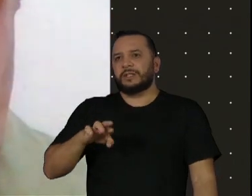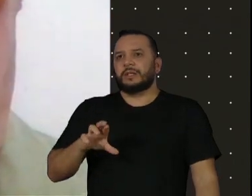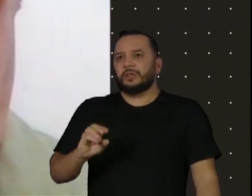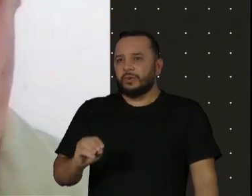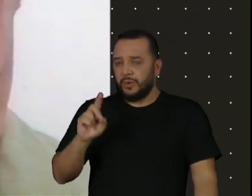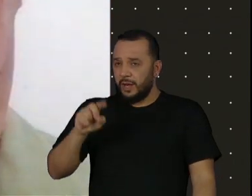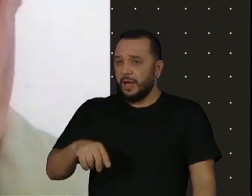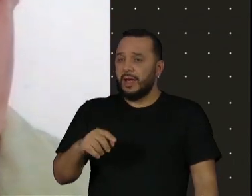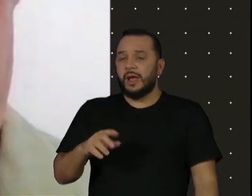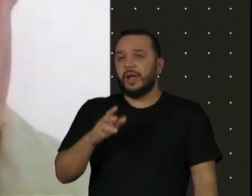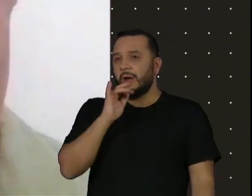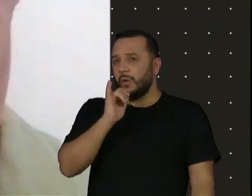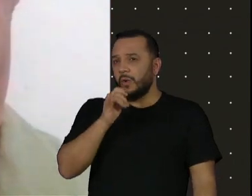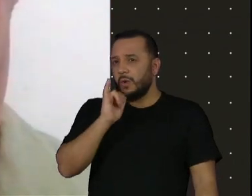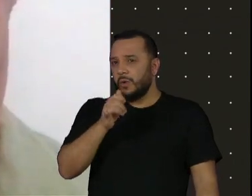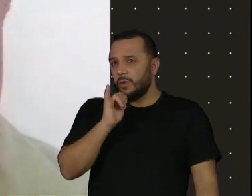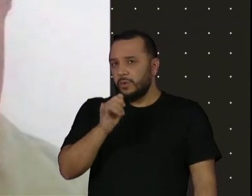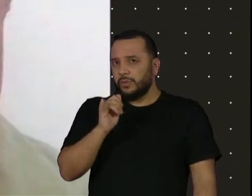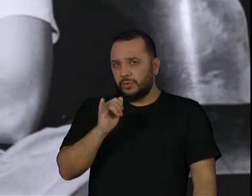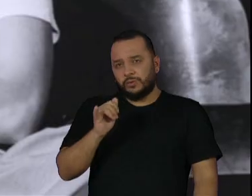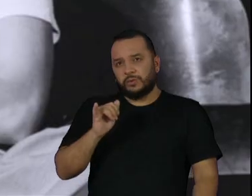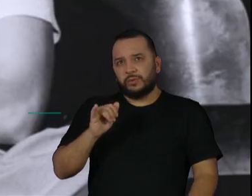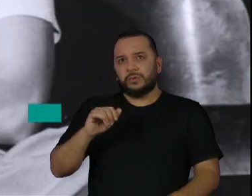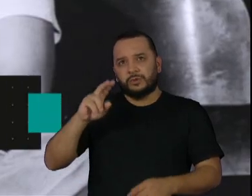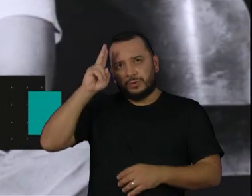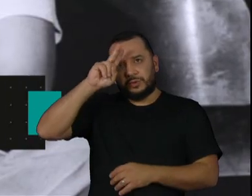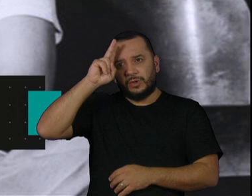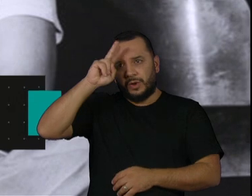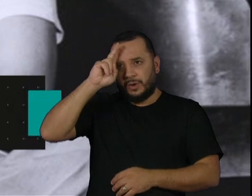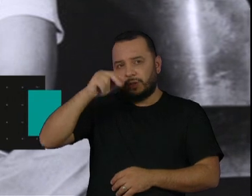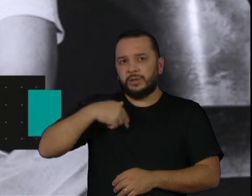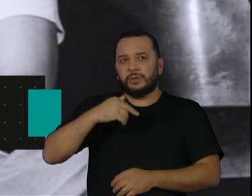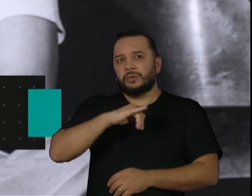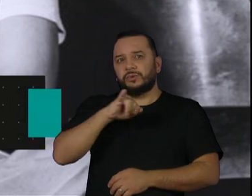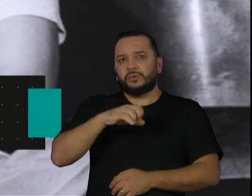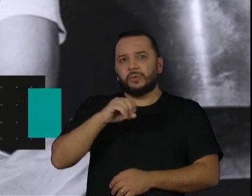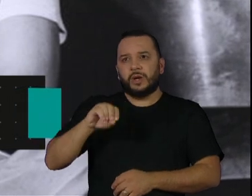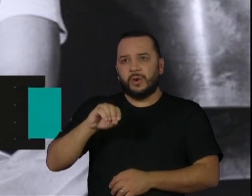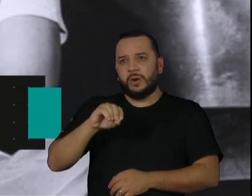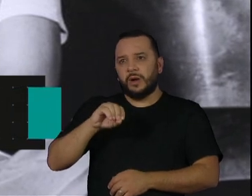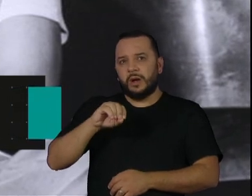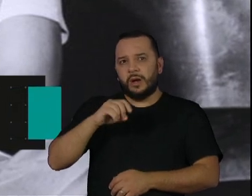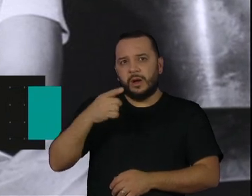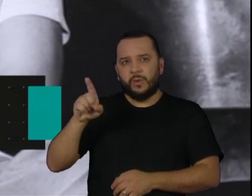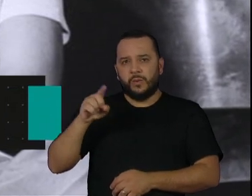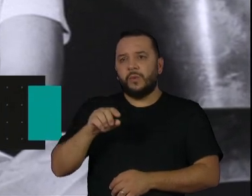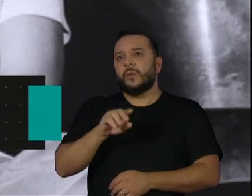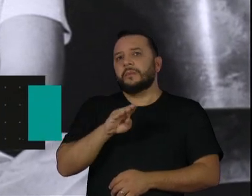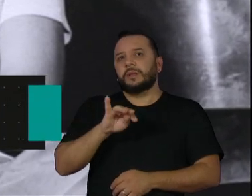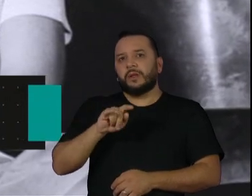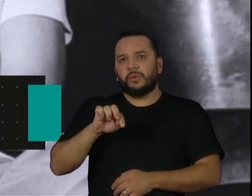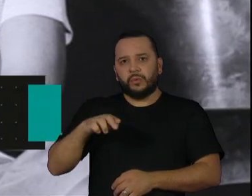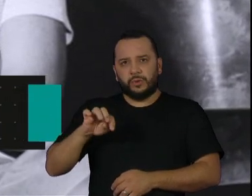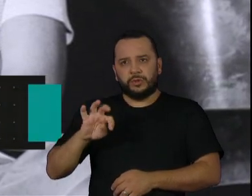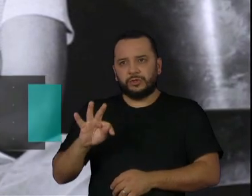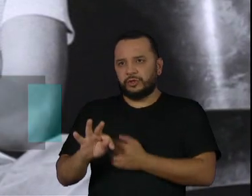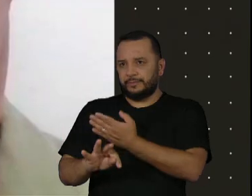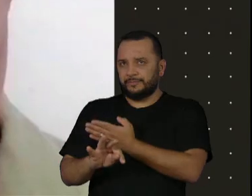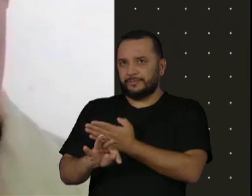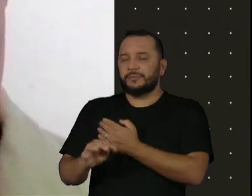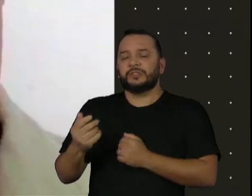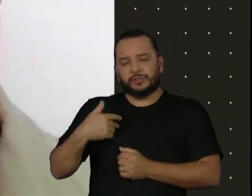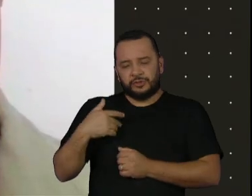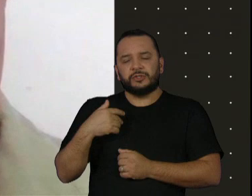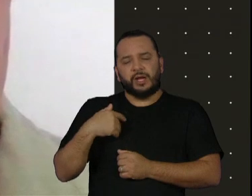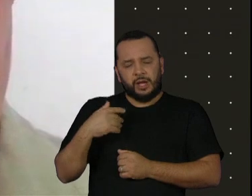conto do João Bittencourt, e ele fez um roteiro literário, nunca um roteiro técnico,